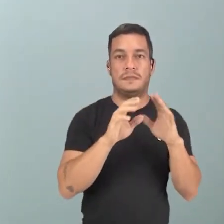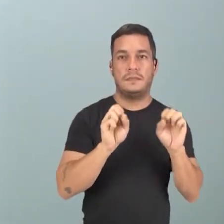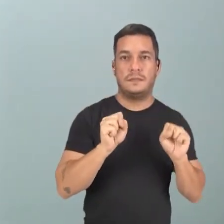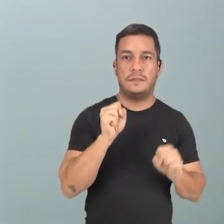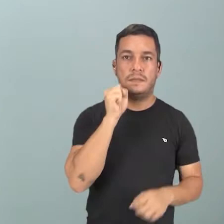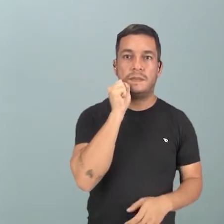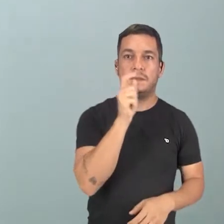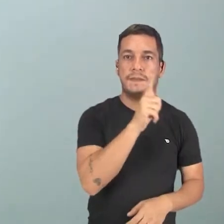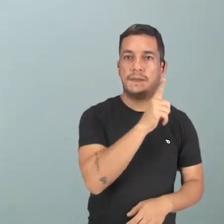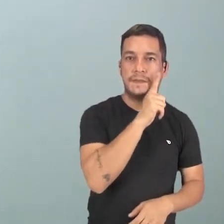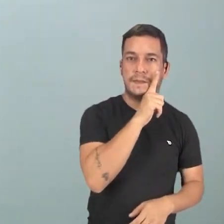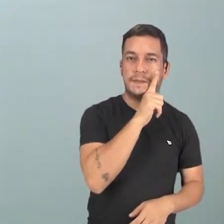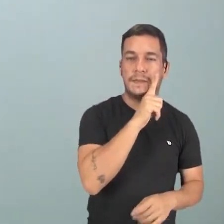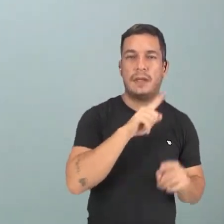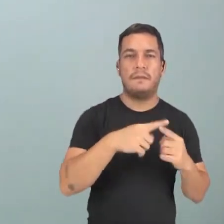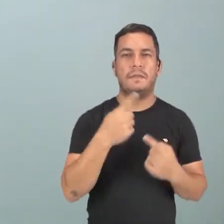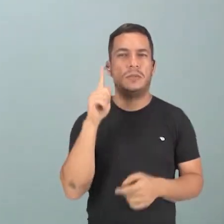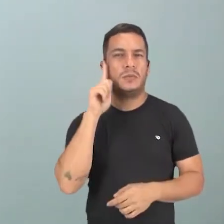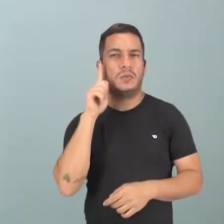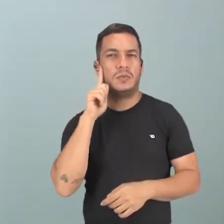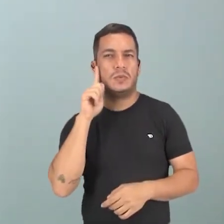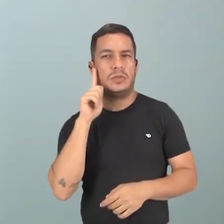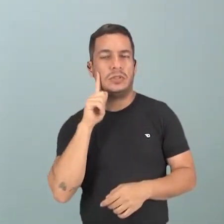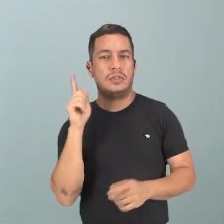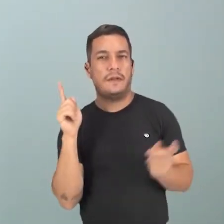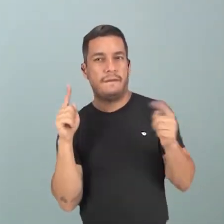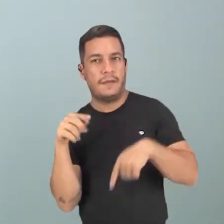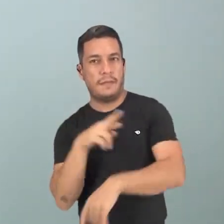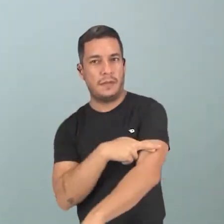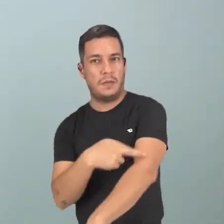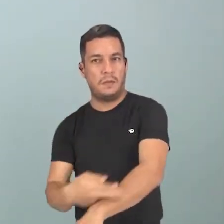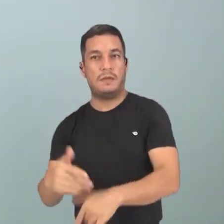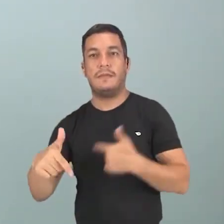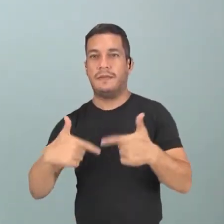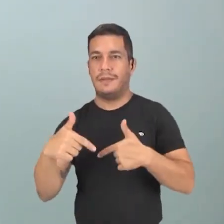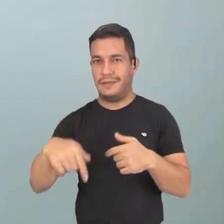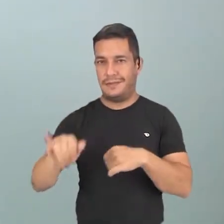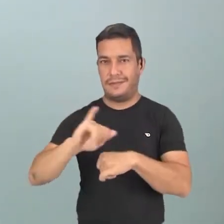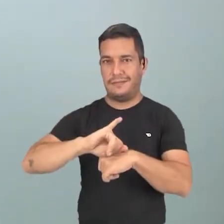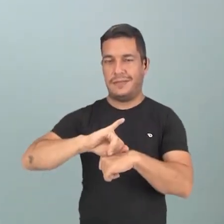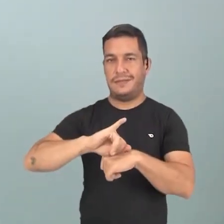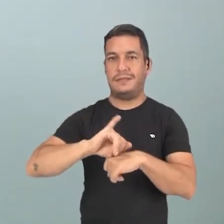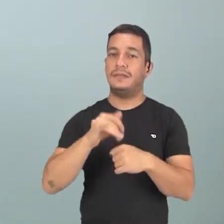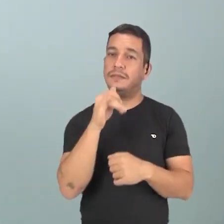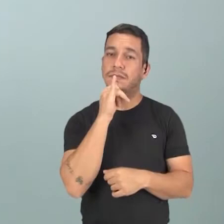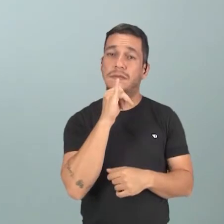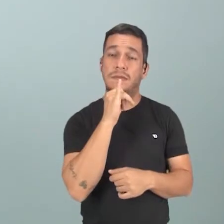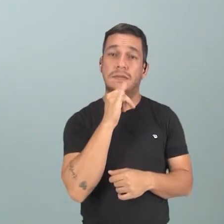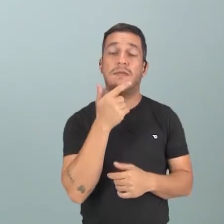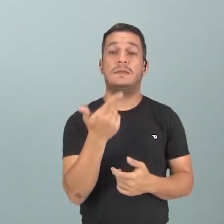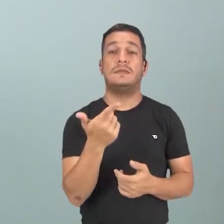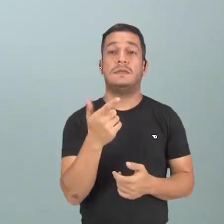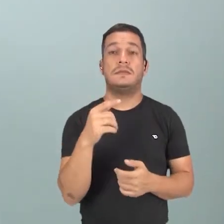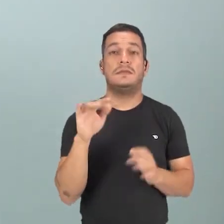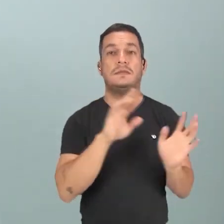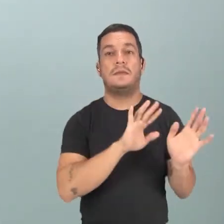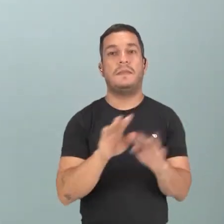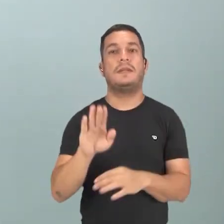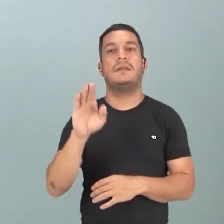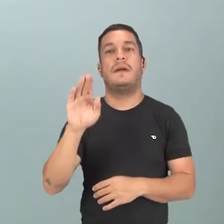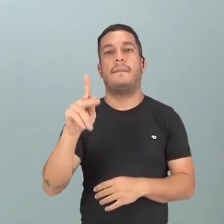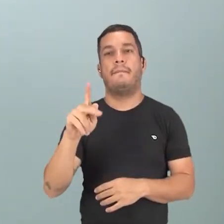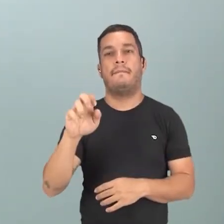Senador Guiomar, mas todos os dias vai e vem para poder trabalhar aqui na capital. Então esse é um exemplo de